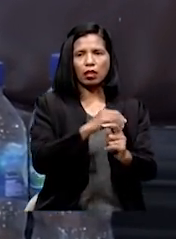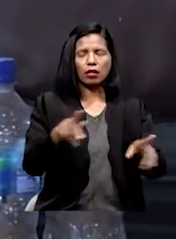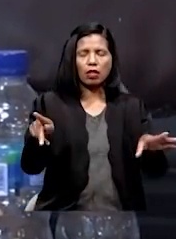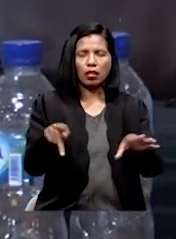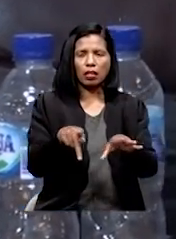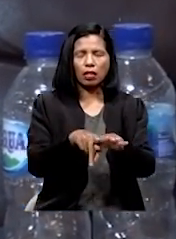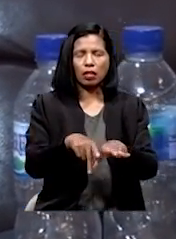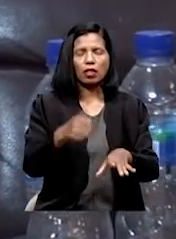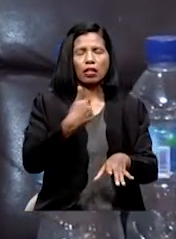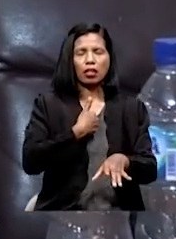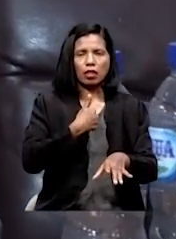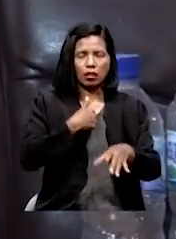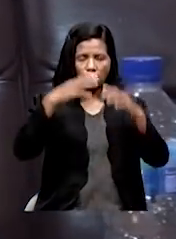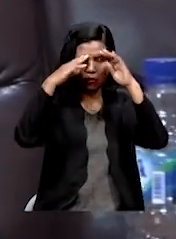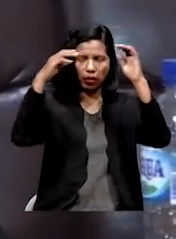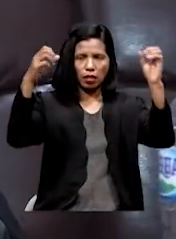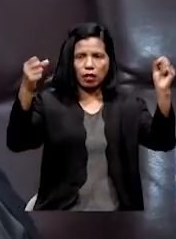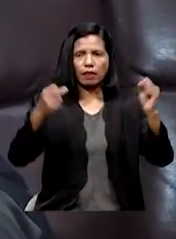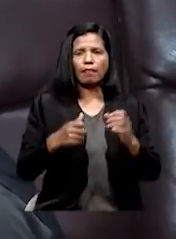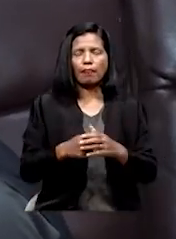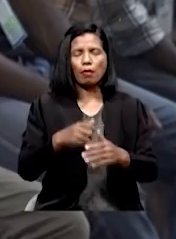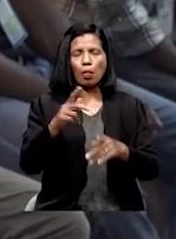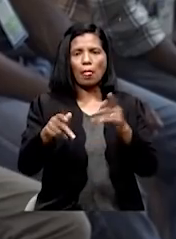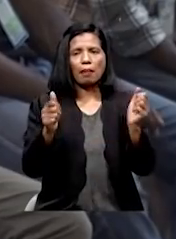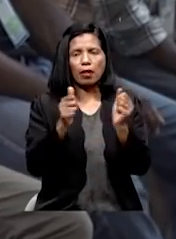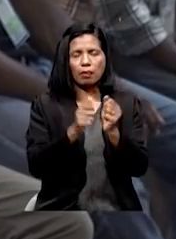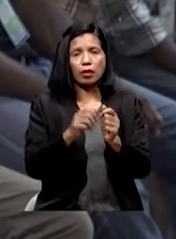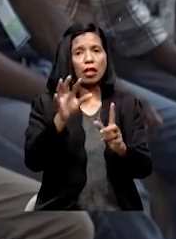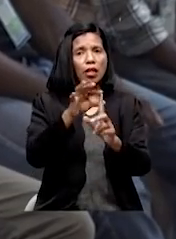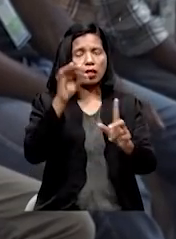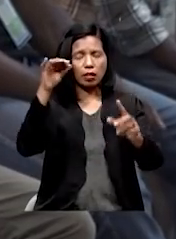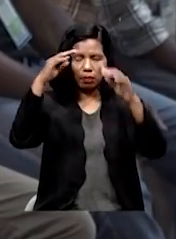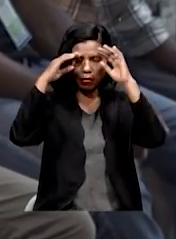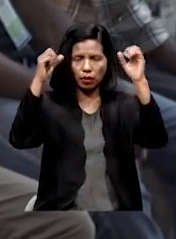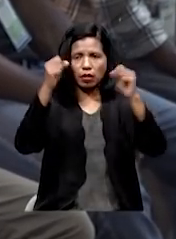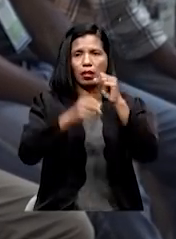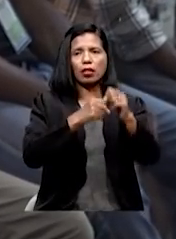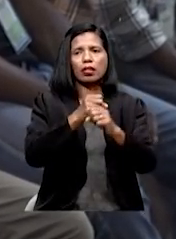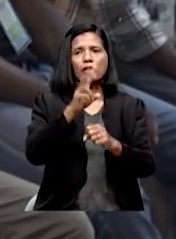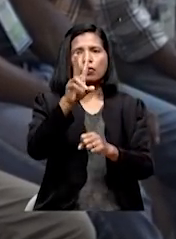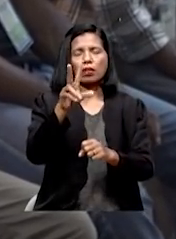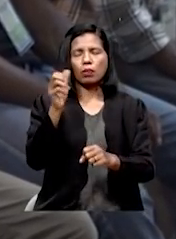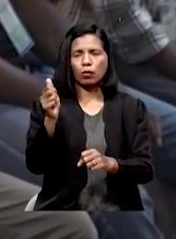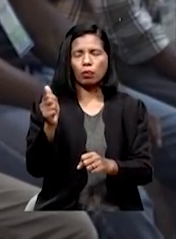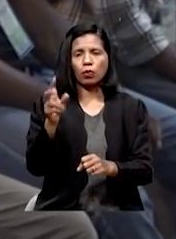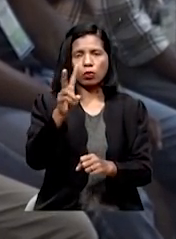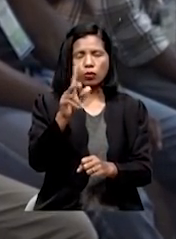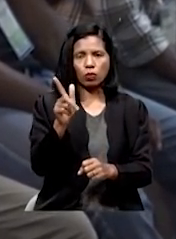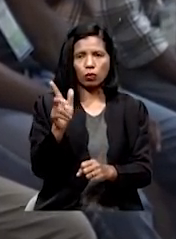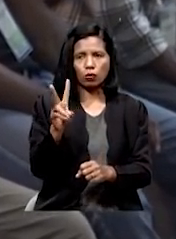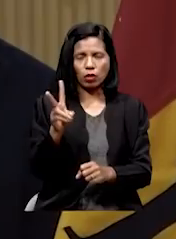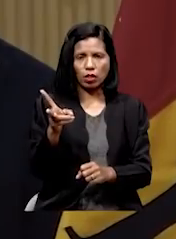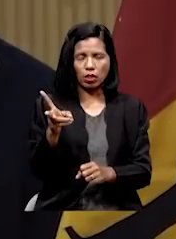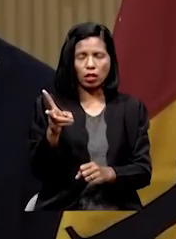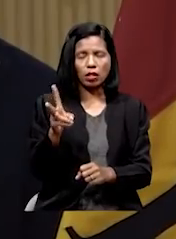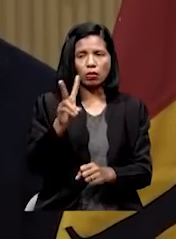candidato Presidente República. Total candidato e a eleição presidencial período Rihun Rua Rua Nulu Resin Rua To'o Rihun Rua Rua